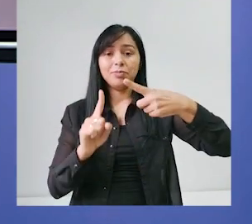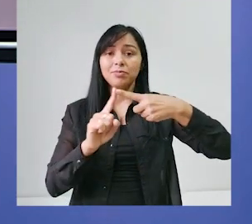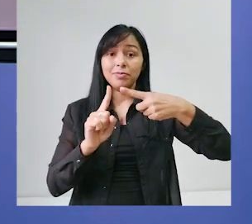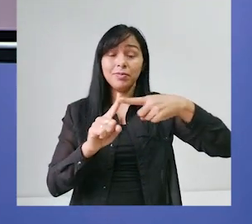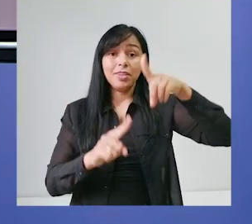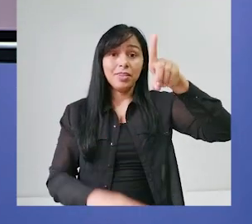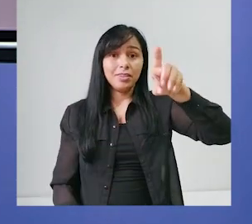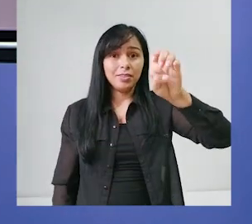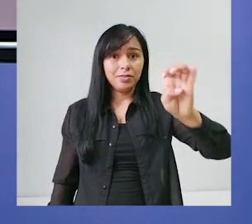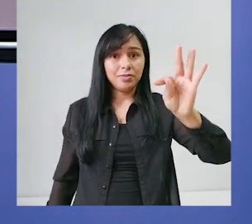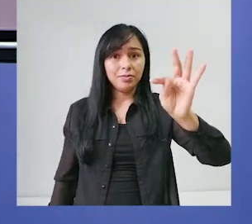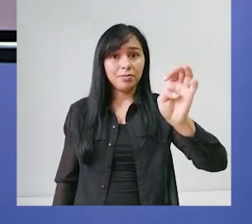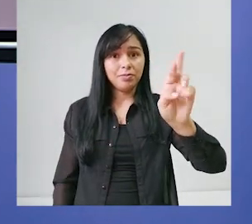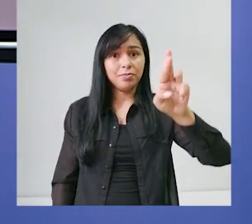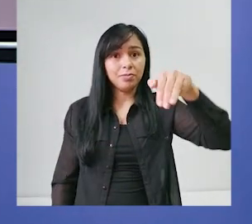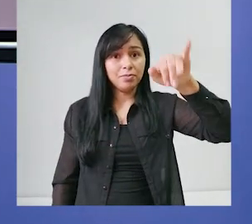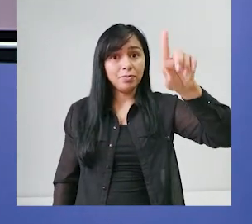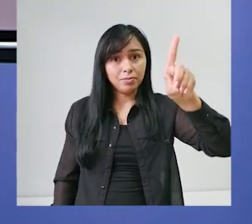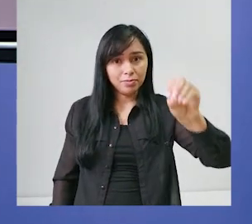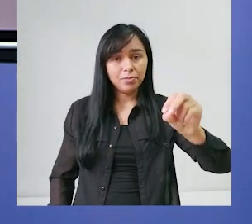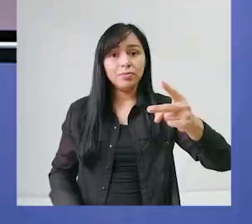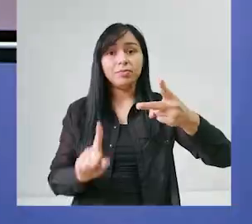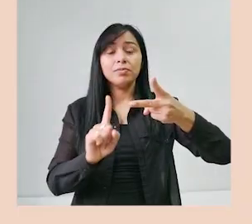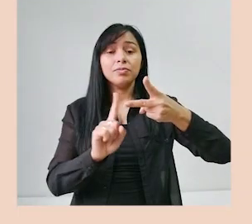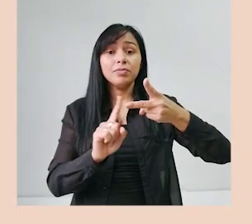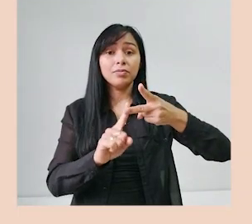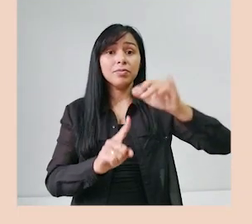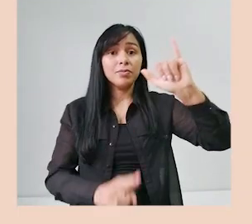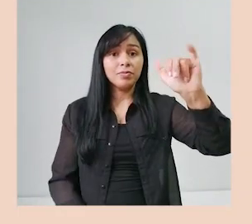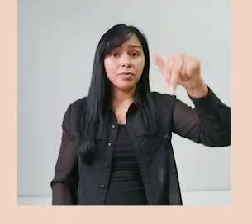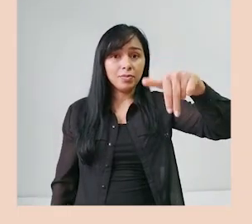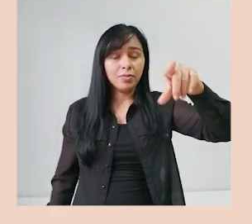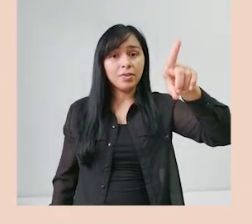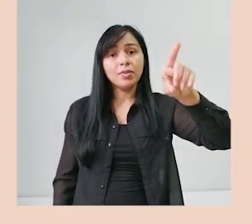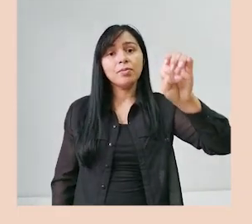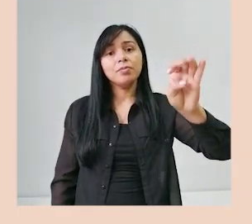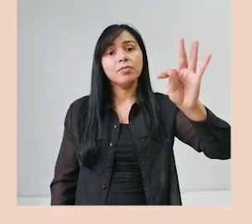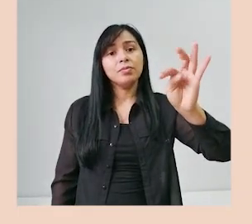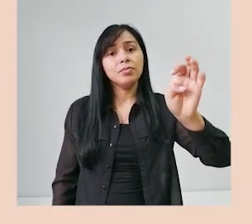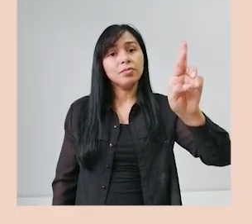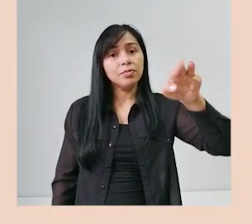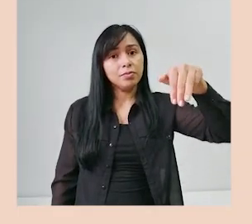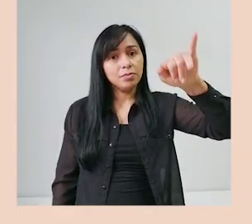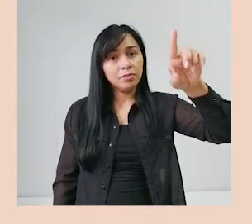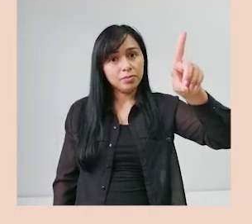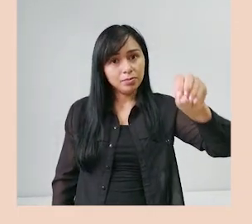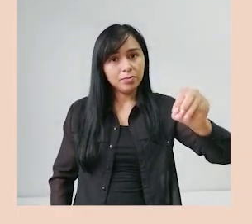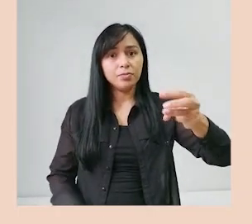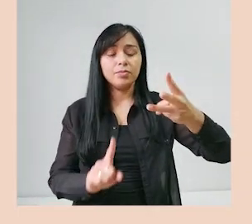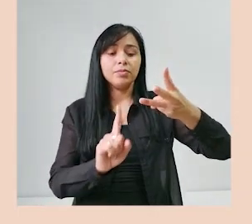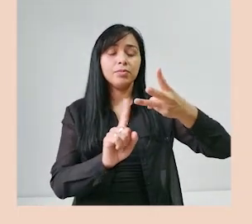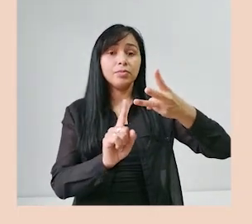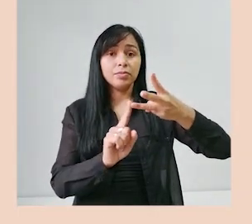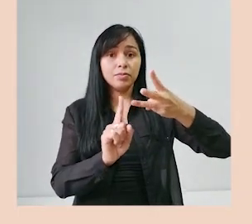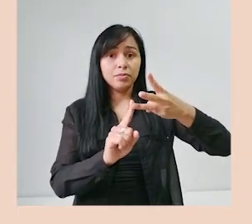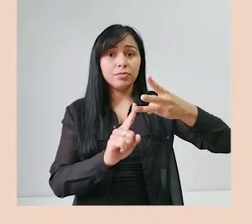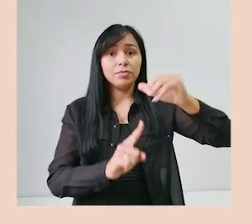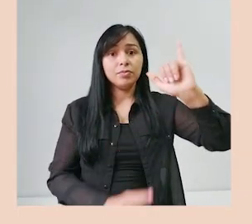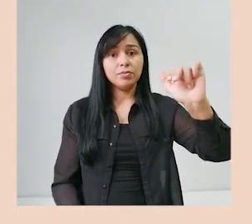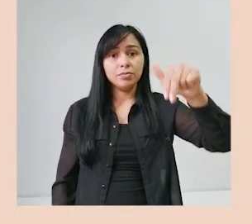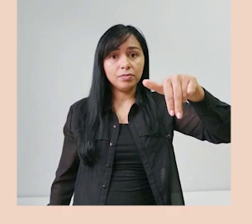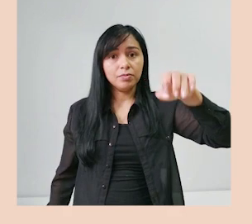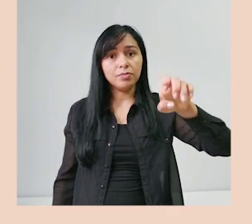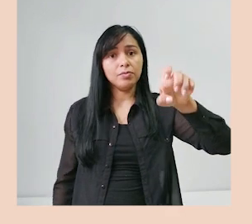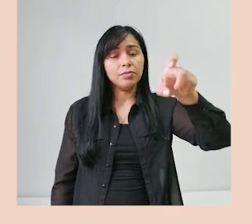tipos eles podem ser classificados em três tipos determinado indeterminado e inexistente nós já